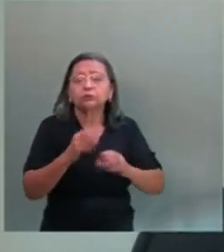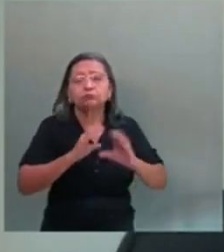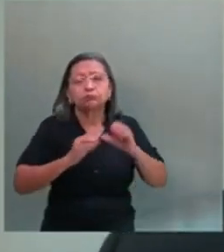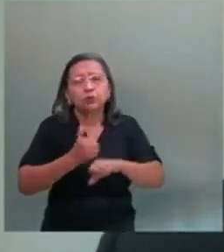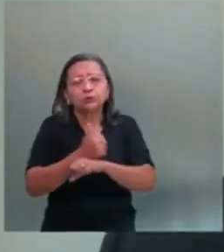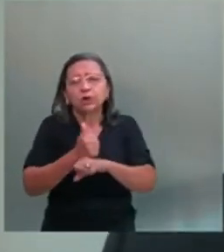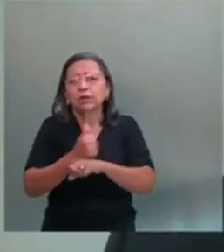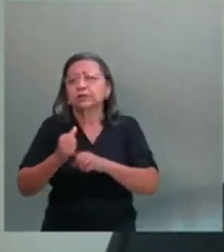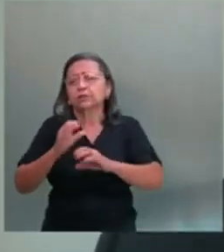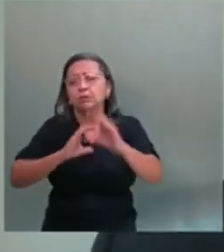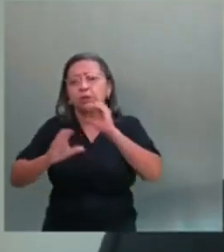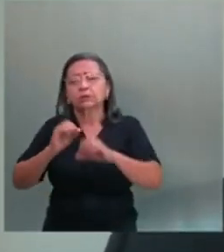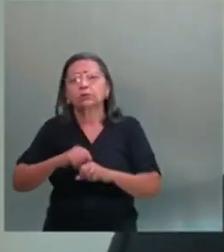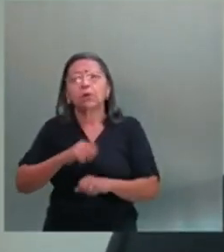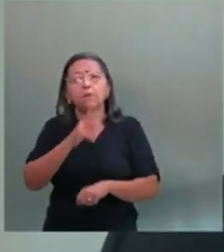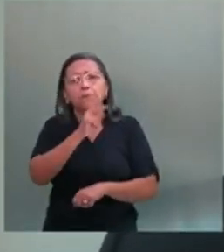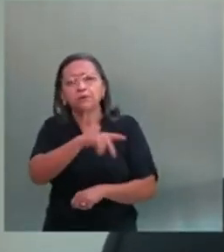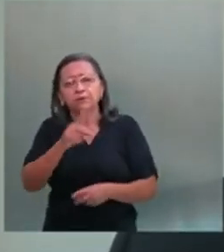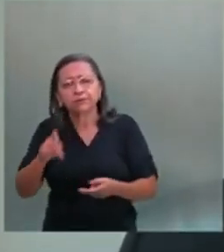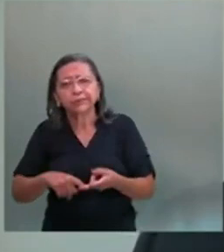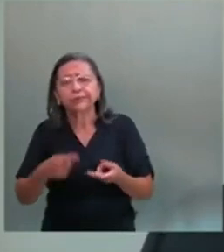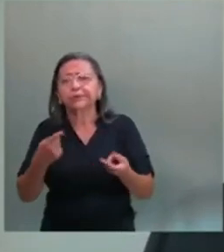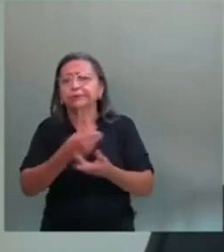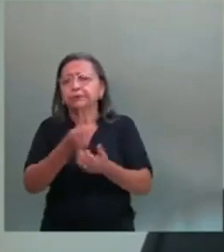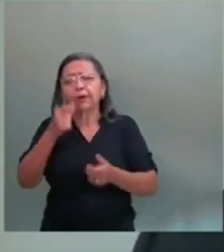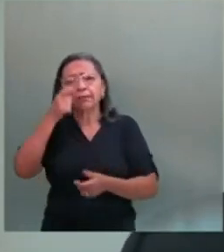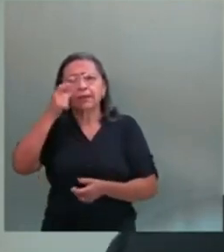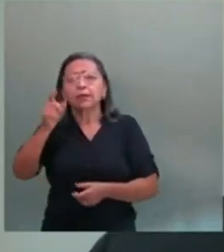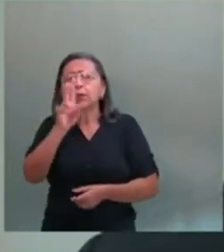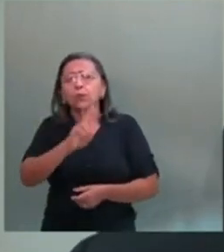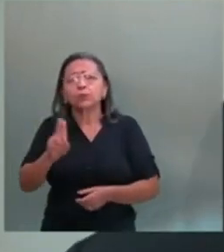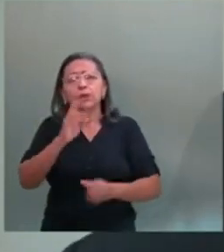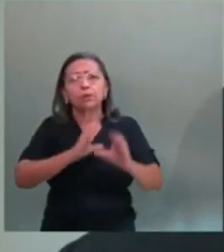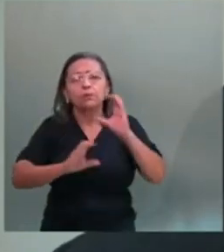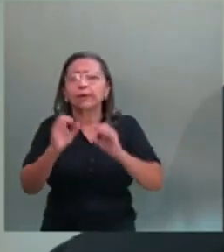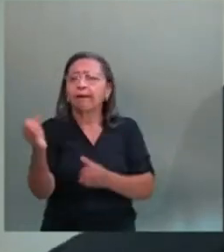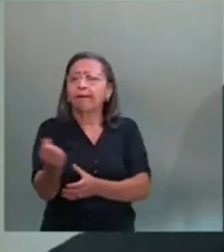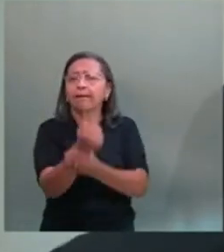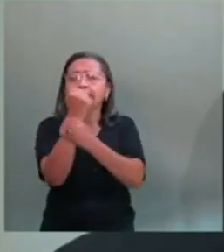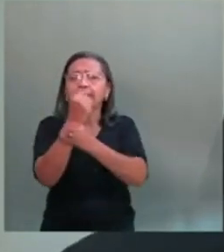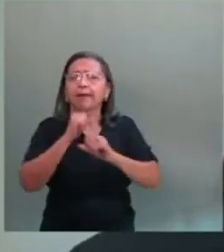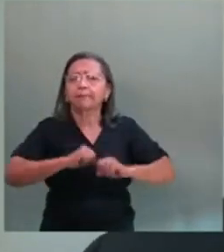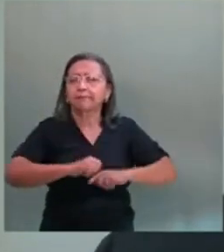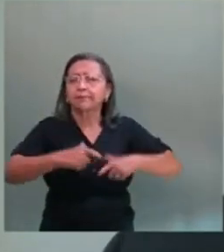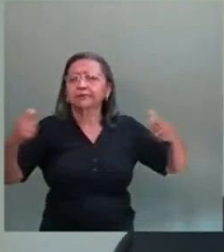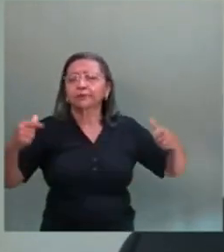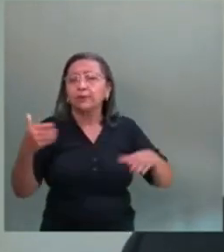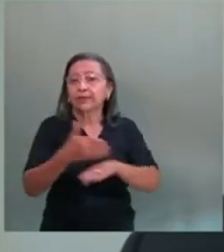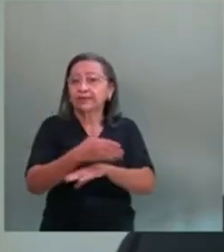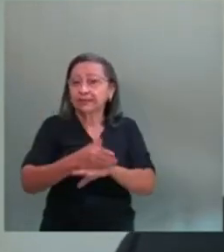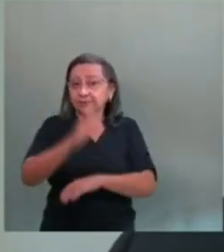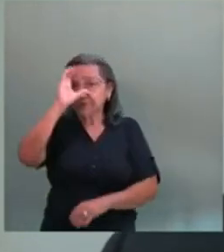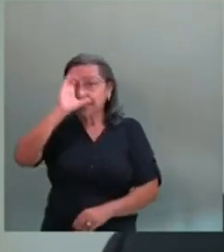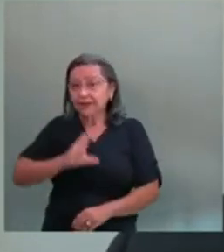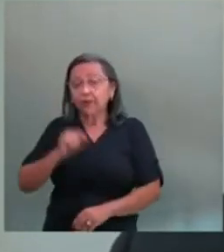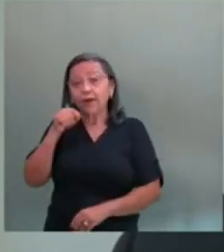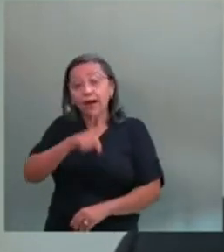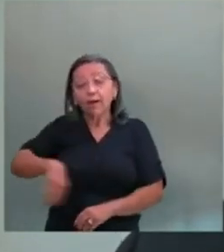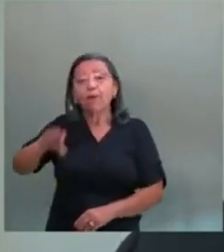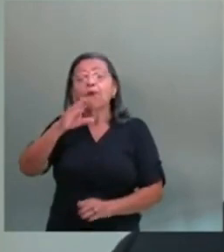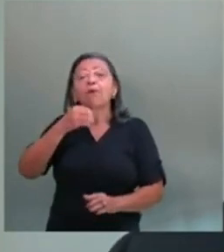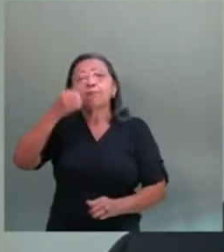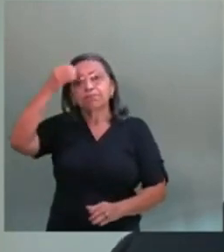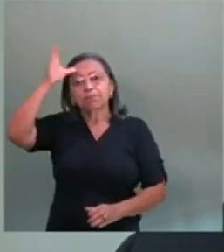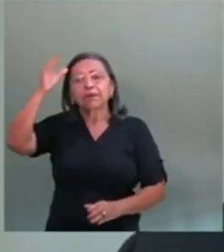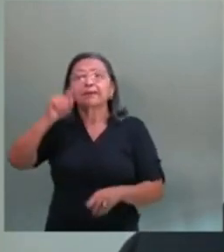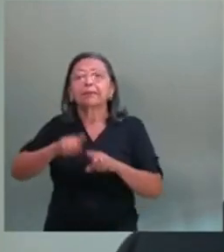professores e interessados em potencializar o uso da comunicação para garantir a ampliação do acesso do cidadão ao conhecimento e à